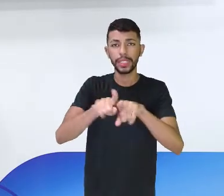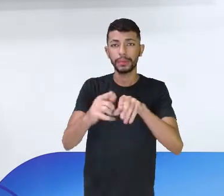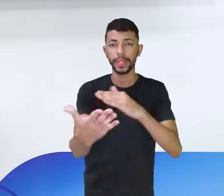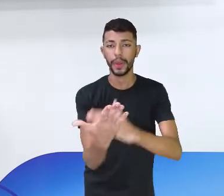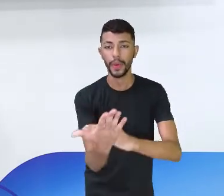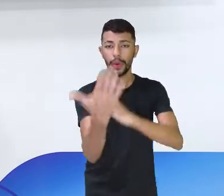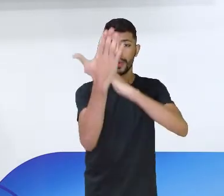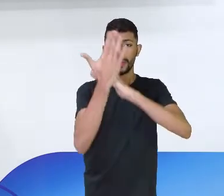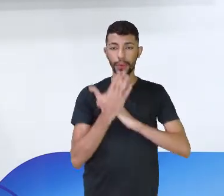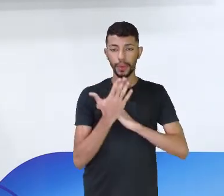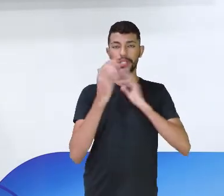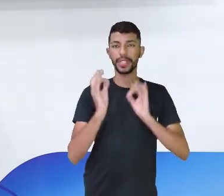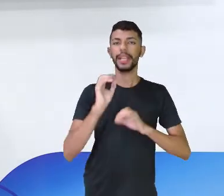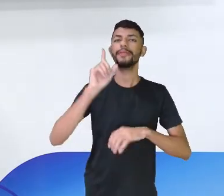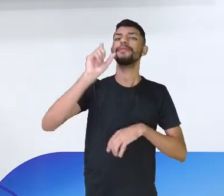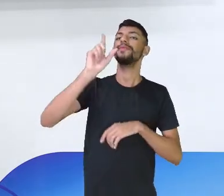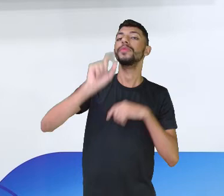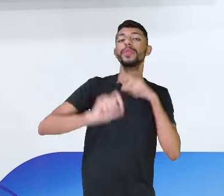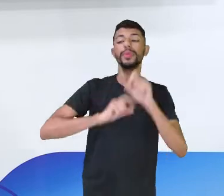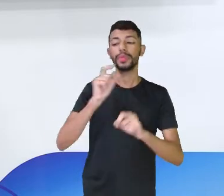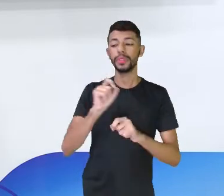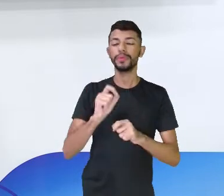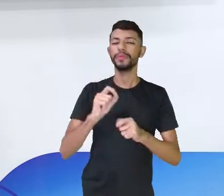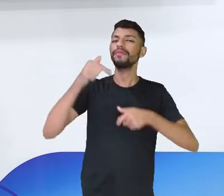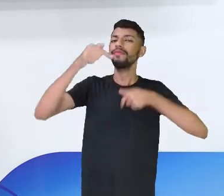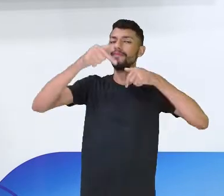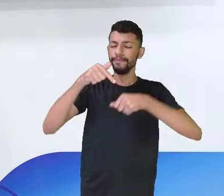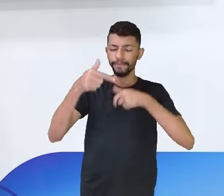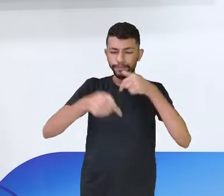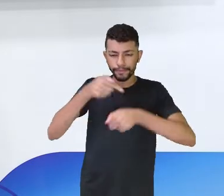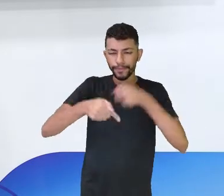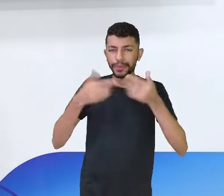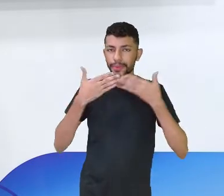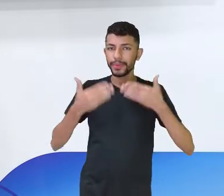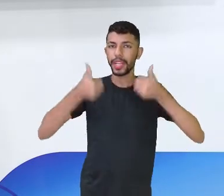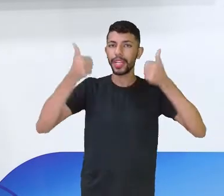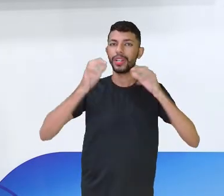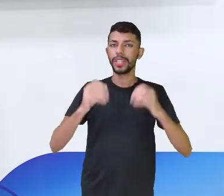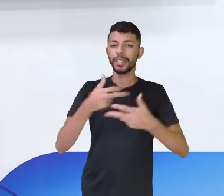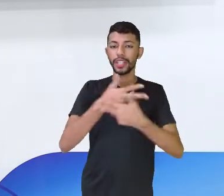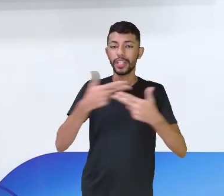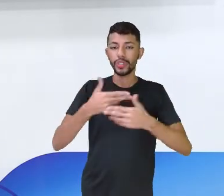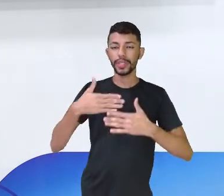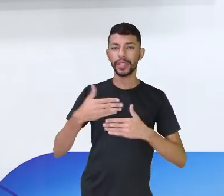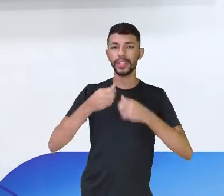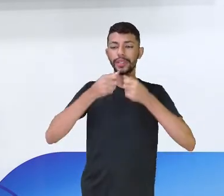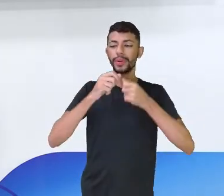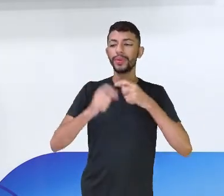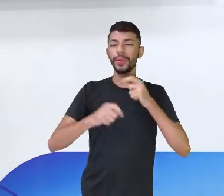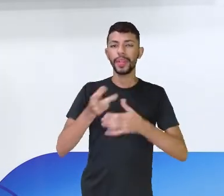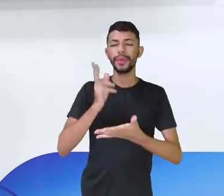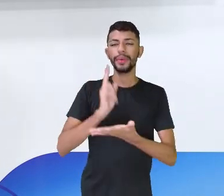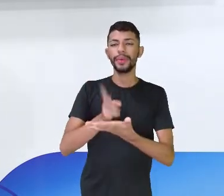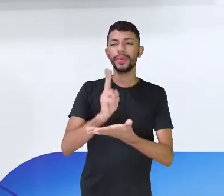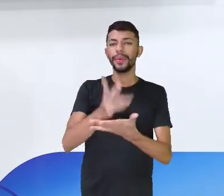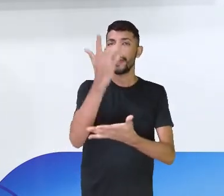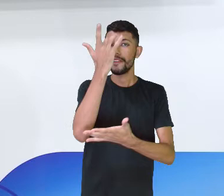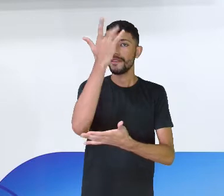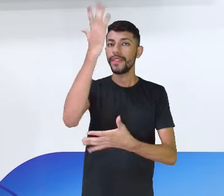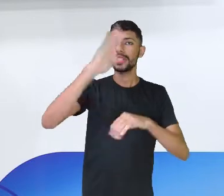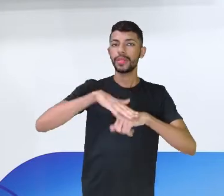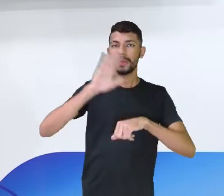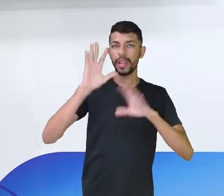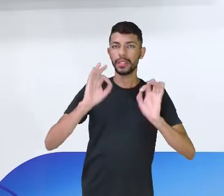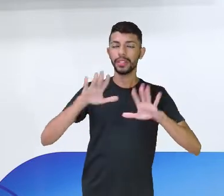e a colaboração das pessoas, a gente também funciona muito melhor e as coisas fluem de maneira muito mais fácil.